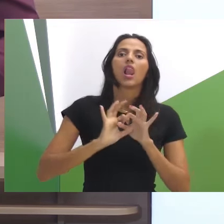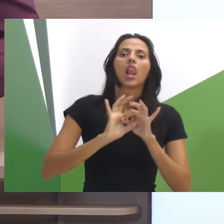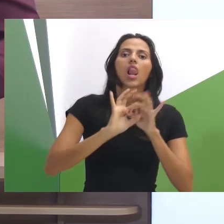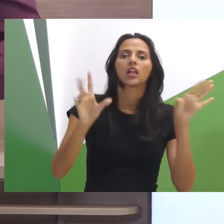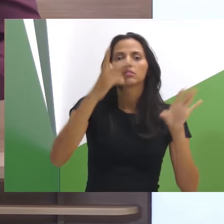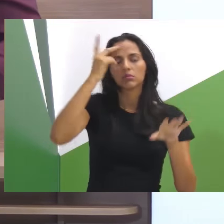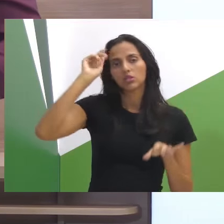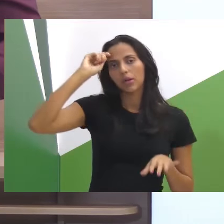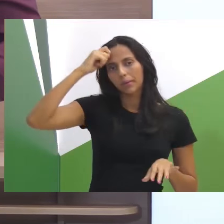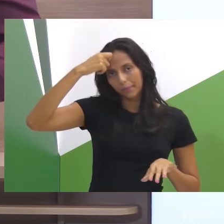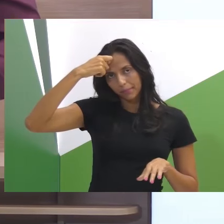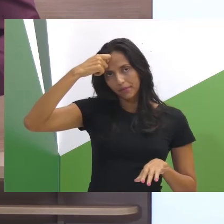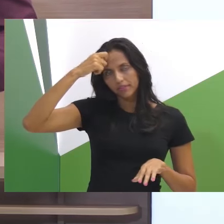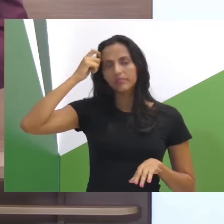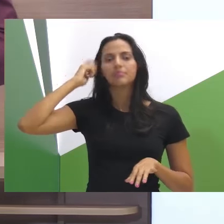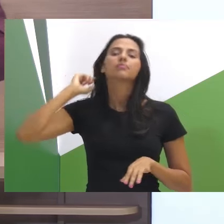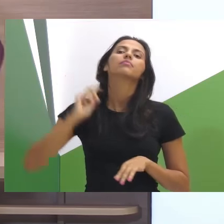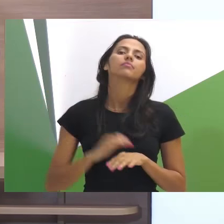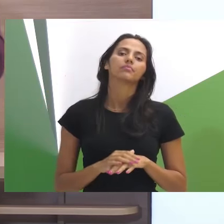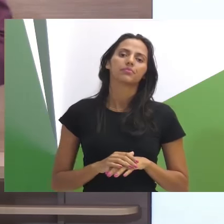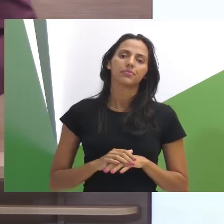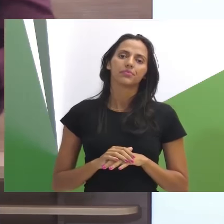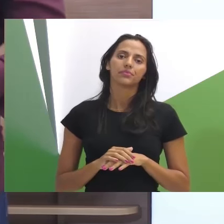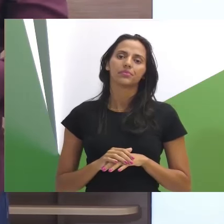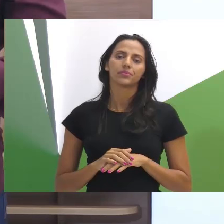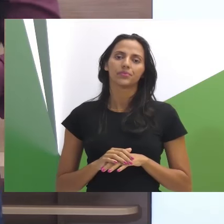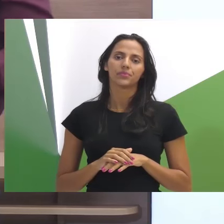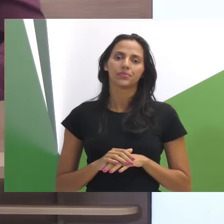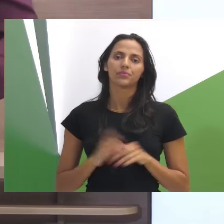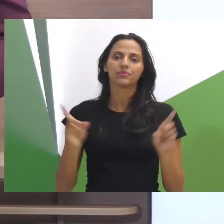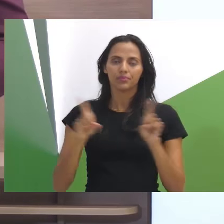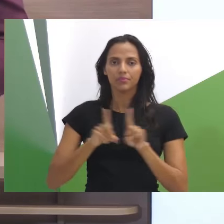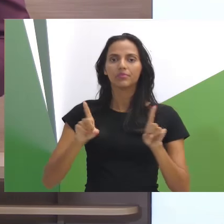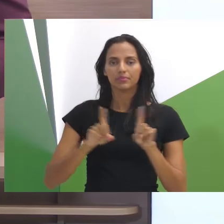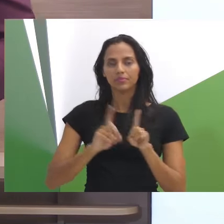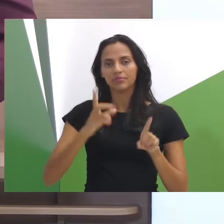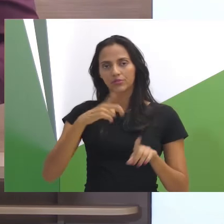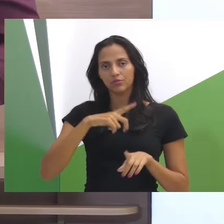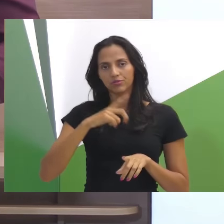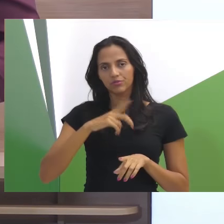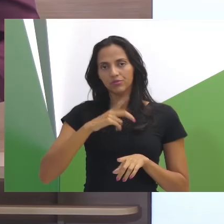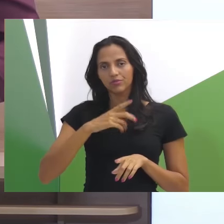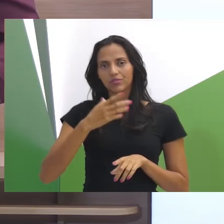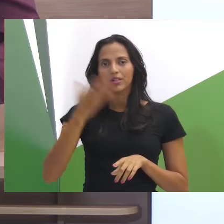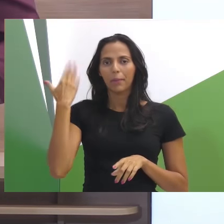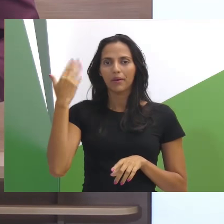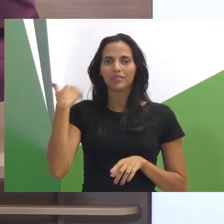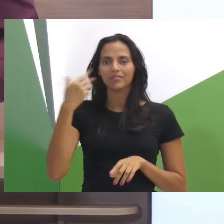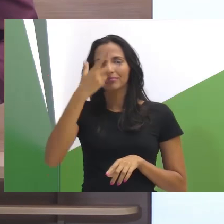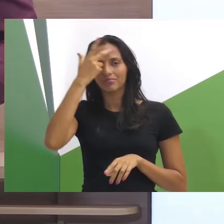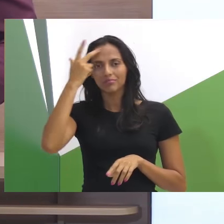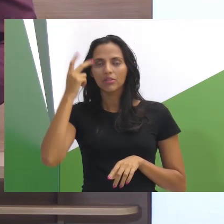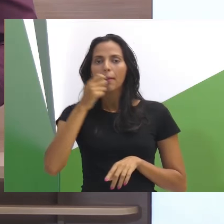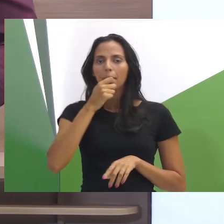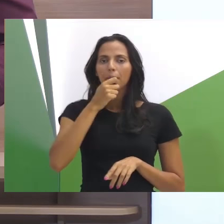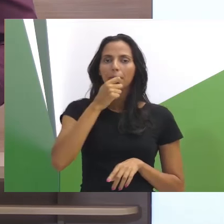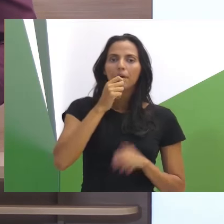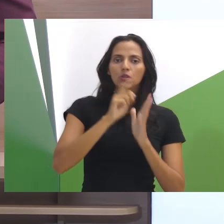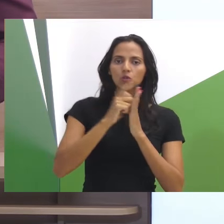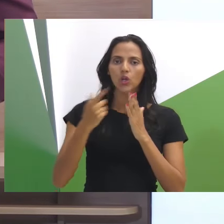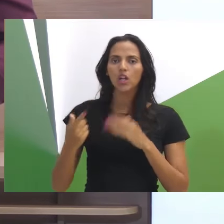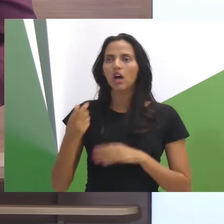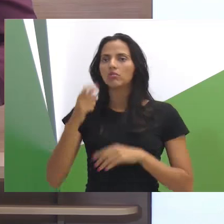a pressão abolicionista no Brasil, que era feita por jornalistas, intelectuais, advogados, alguns políticos,